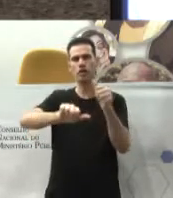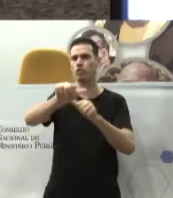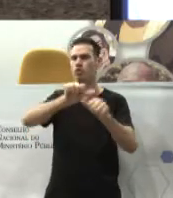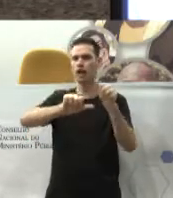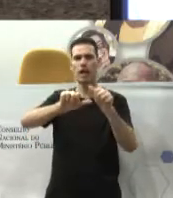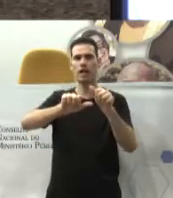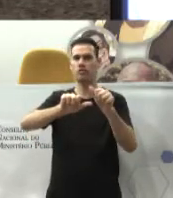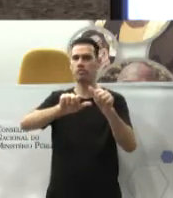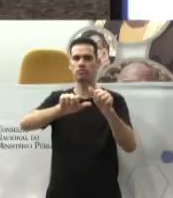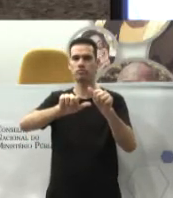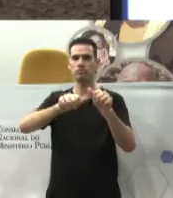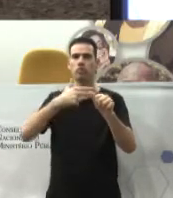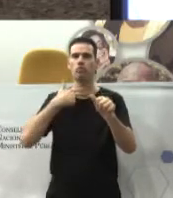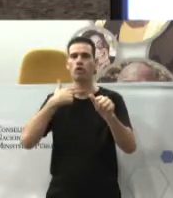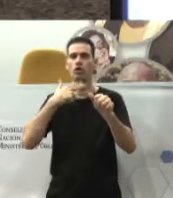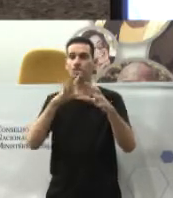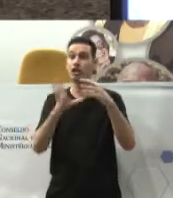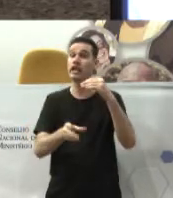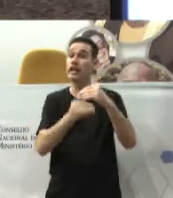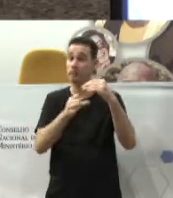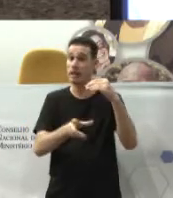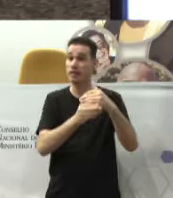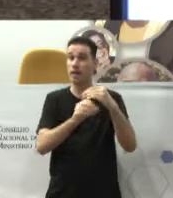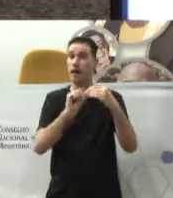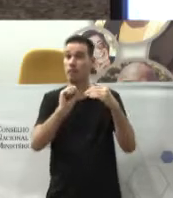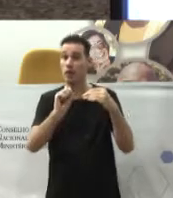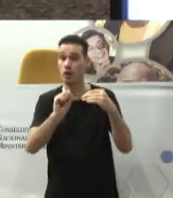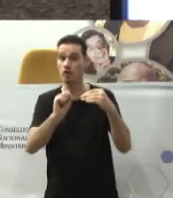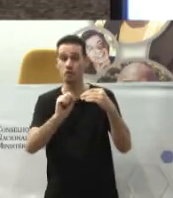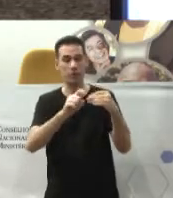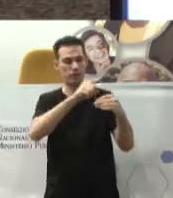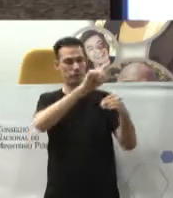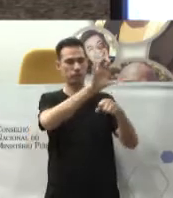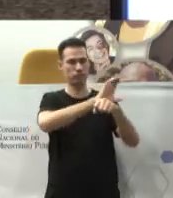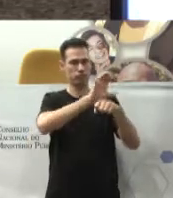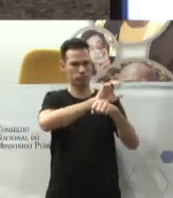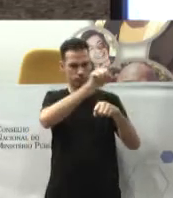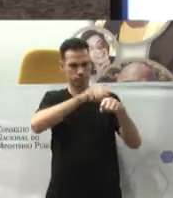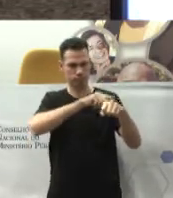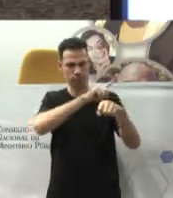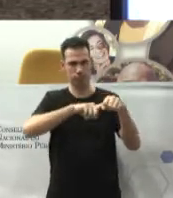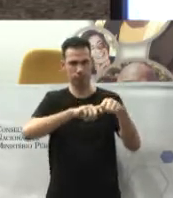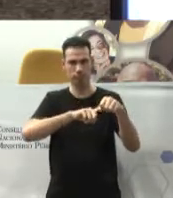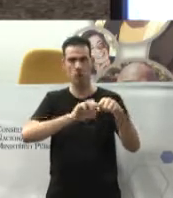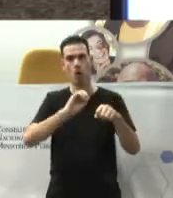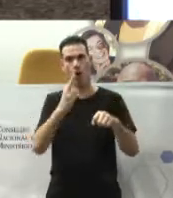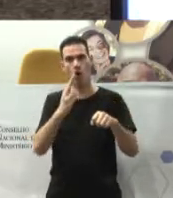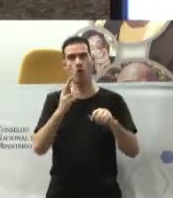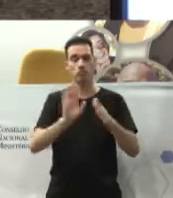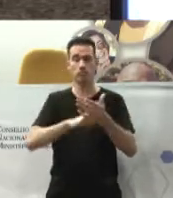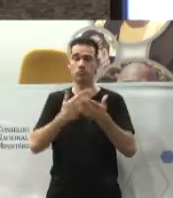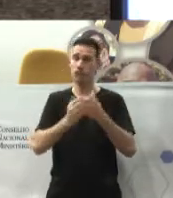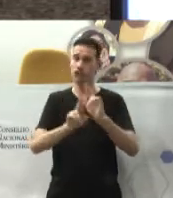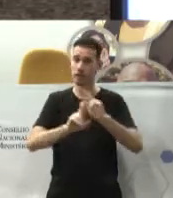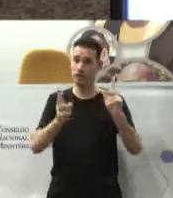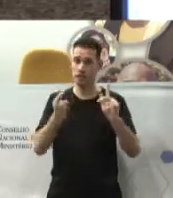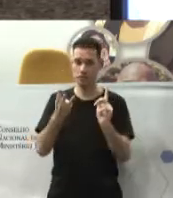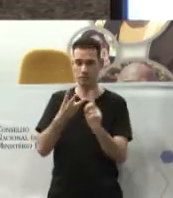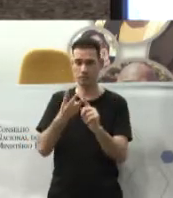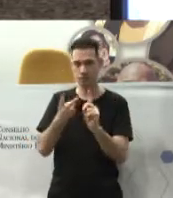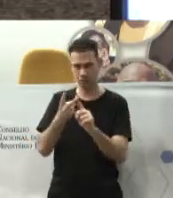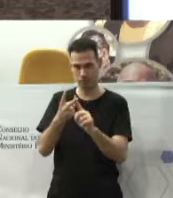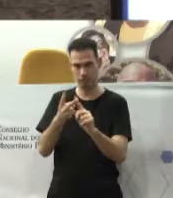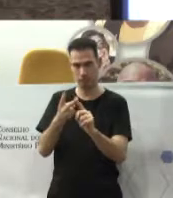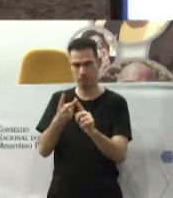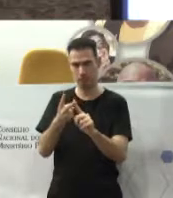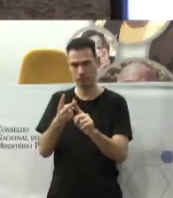a emenda, mas desde que não seja tendente a eliminar o direito fundamental, ou eu posso interpretá-lo no sentido de